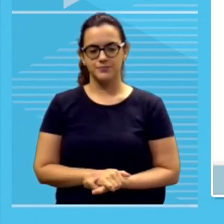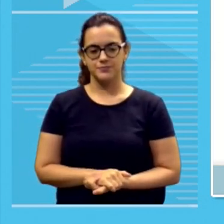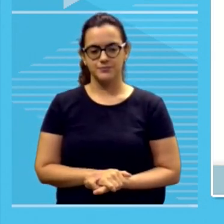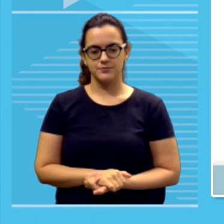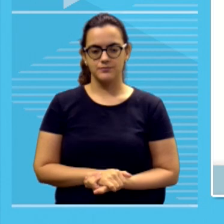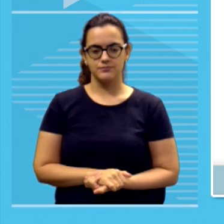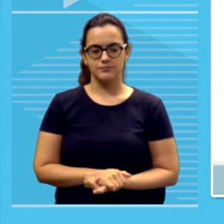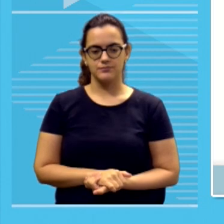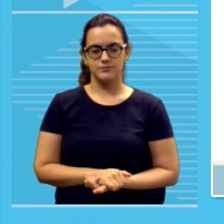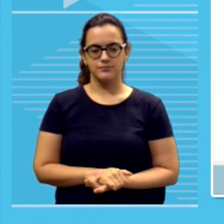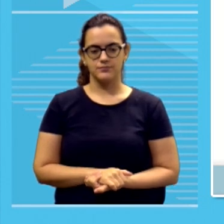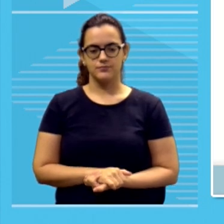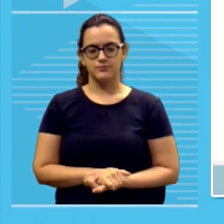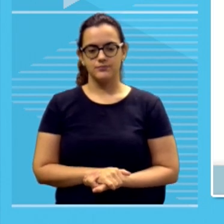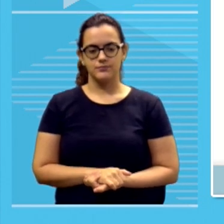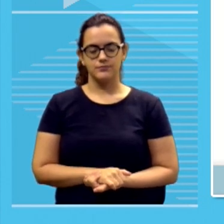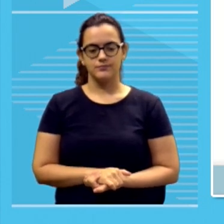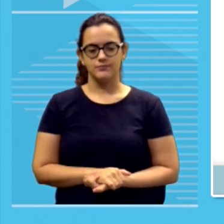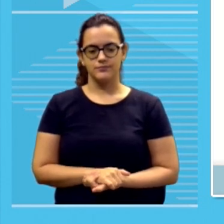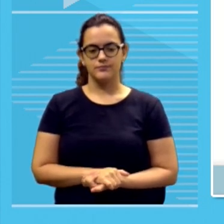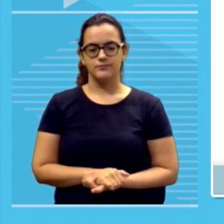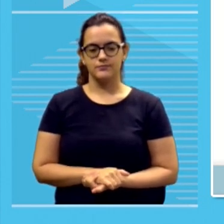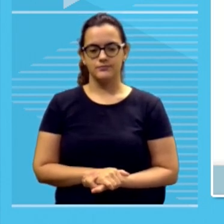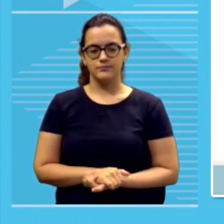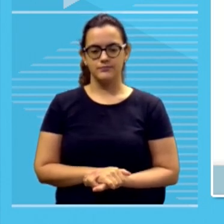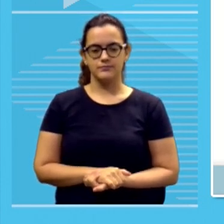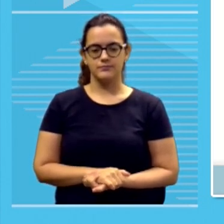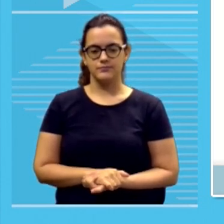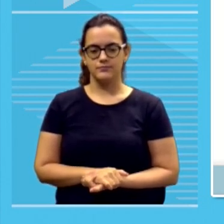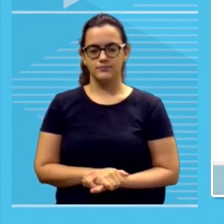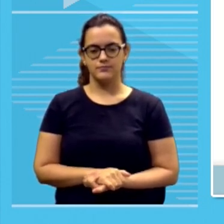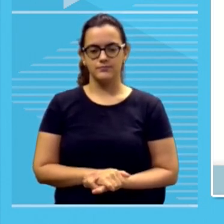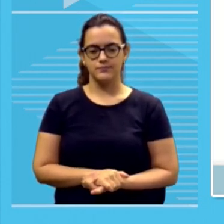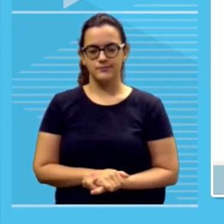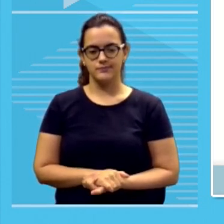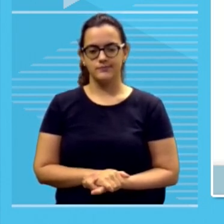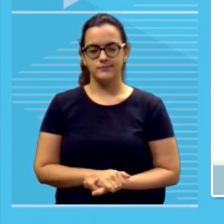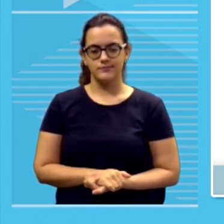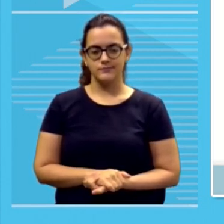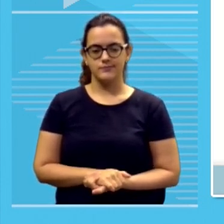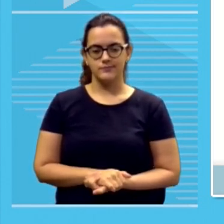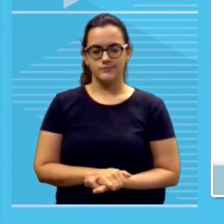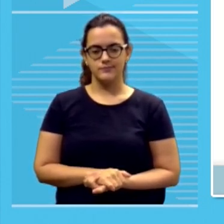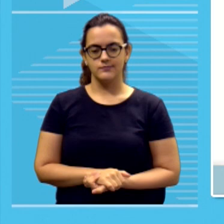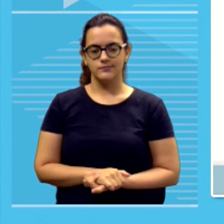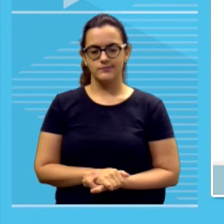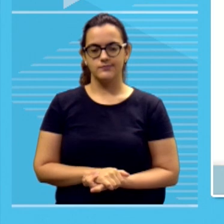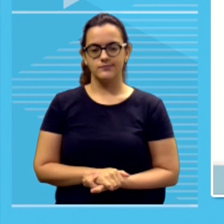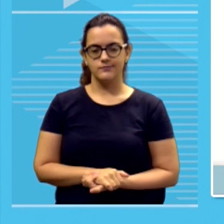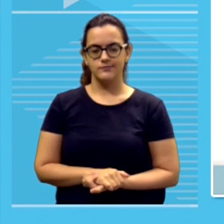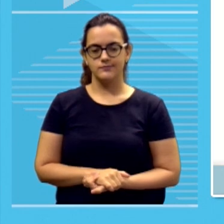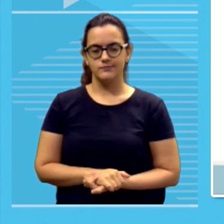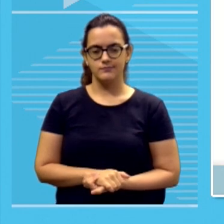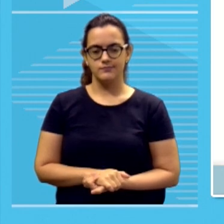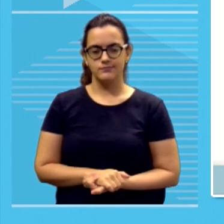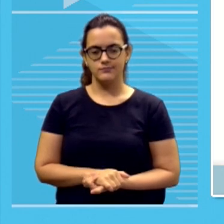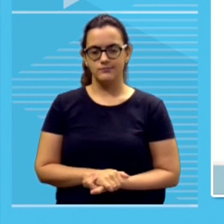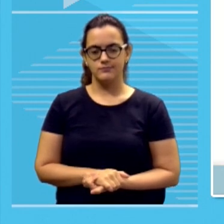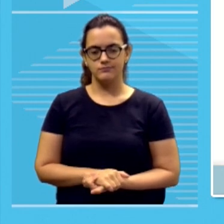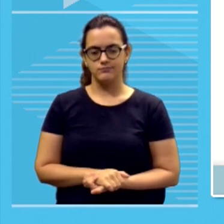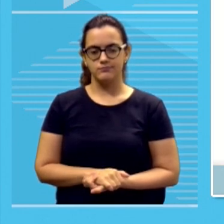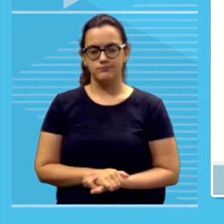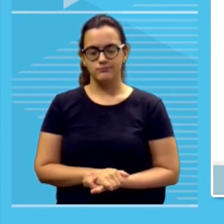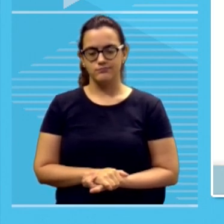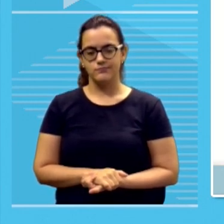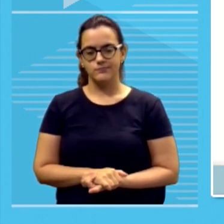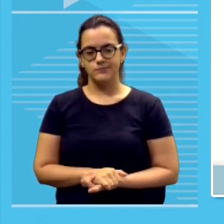ao quadrado + o x do B X do a y